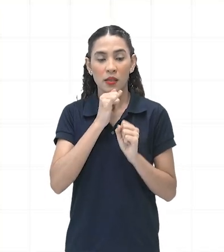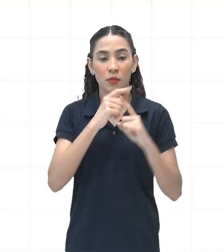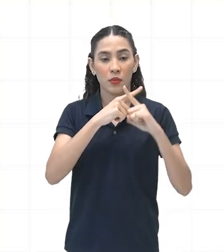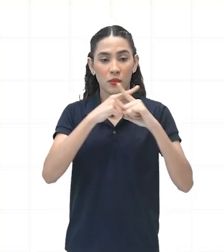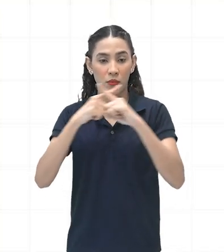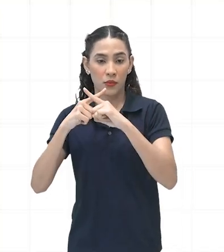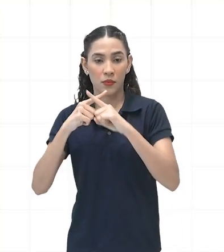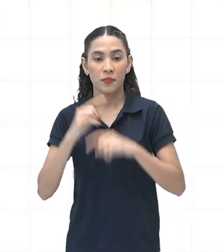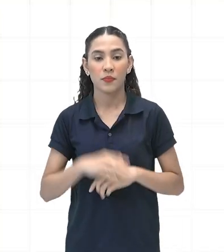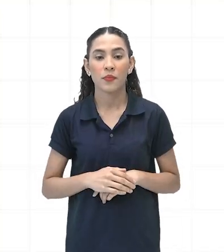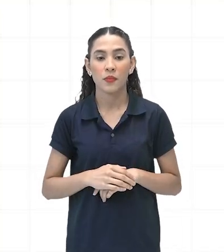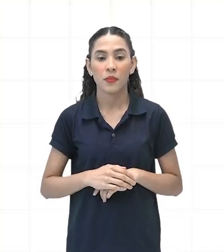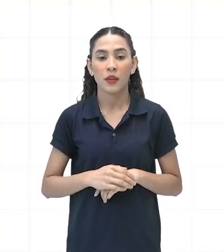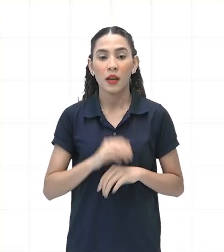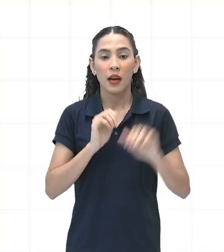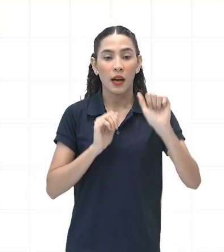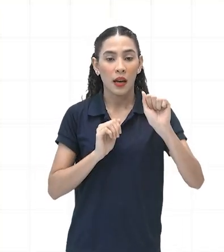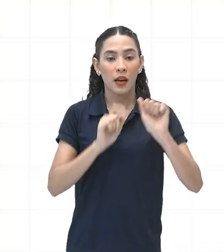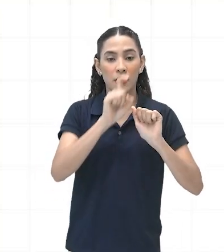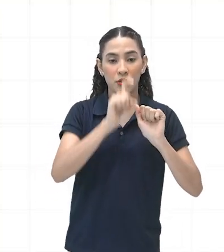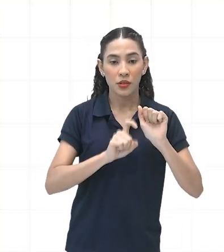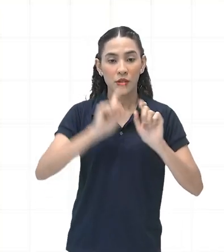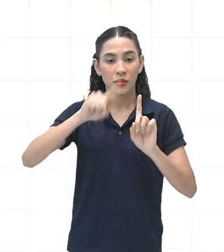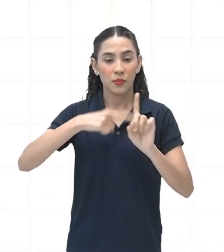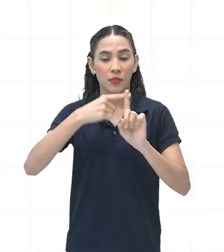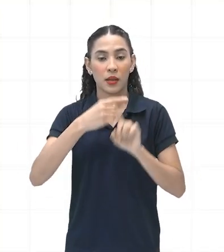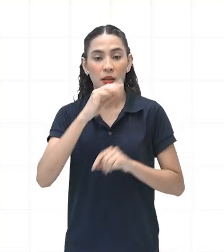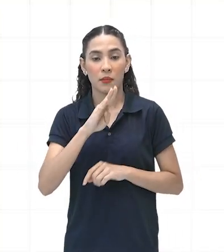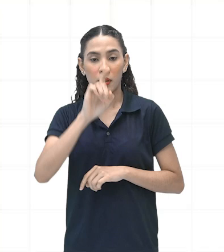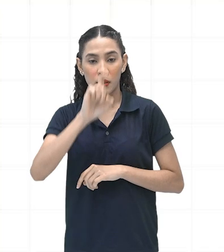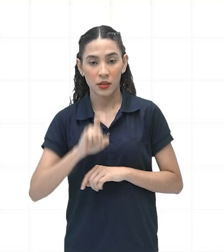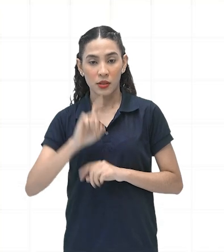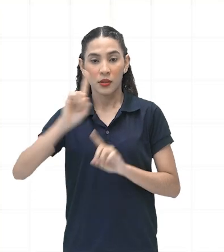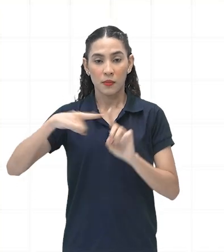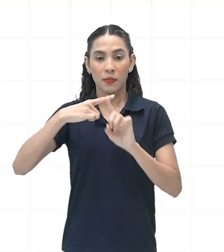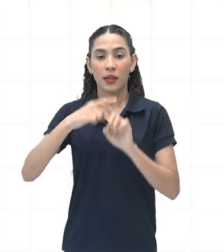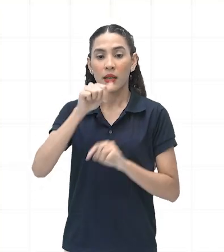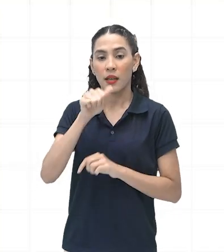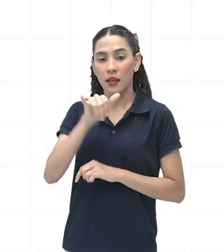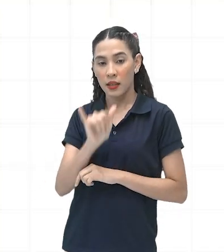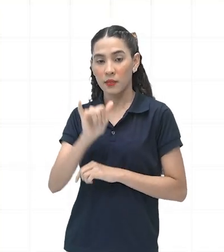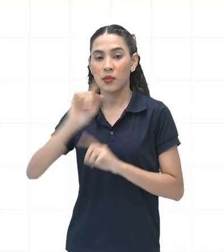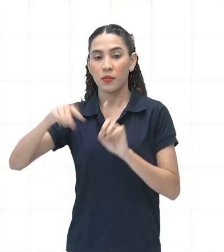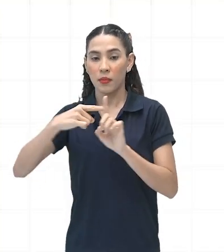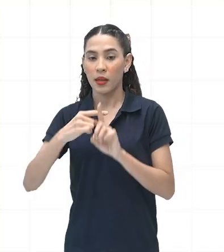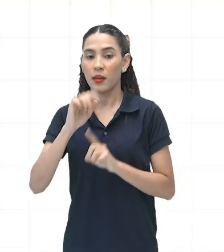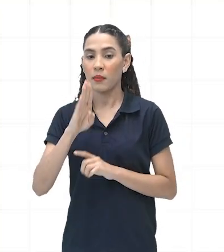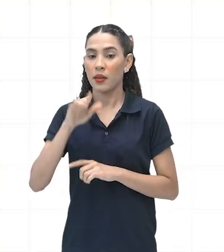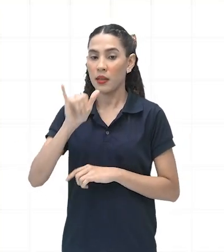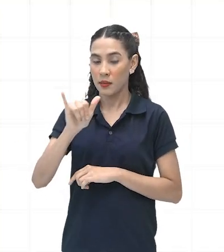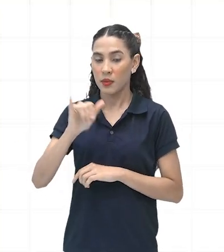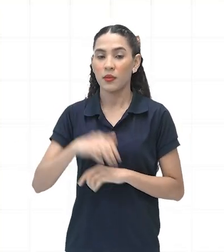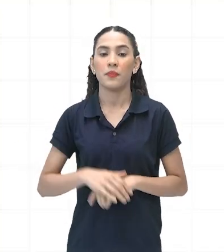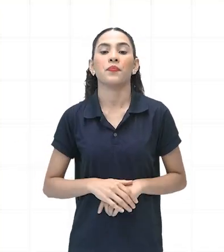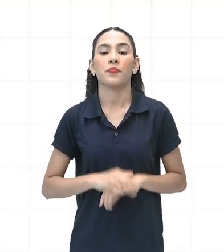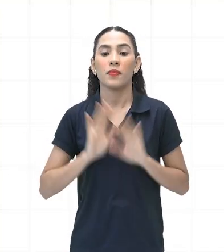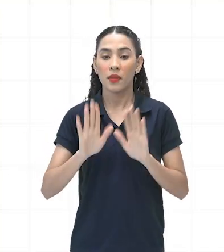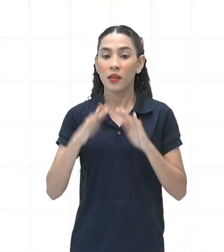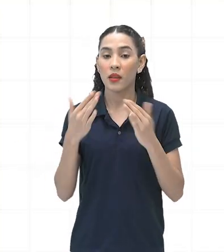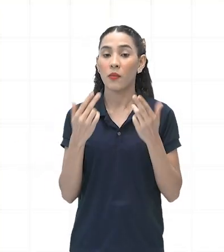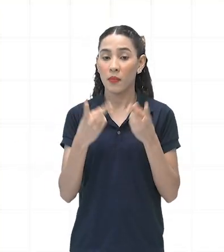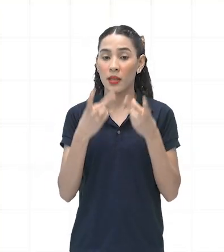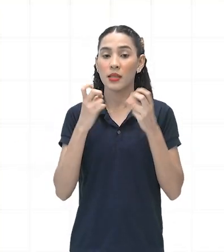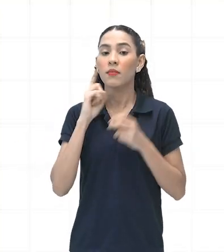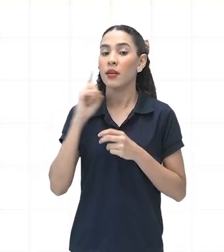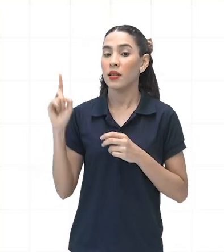expressão como sendo AX mais BX, AY mais BY. Então, observe